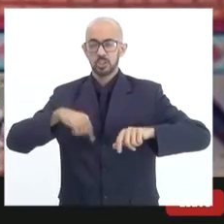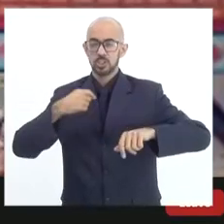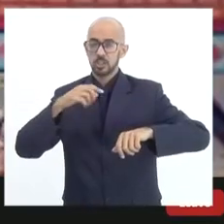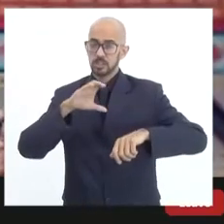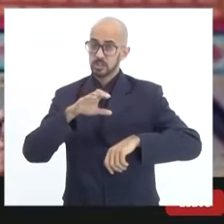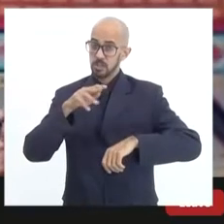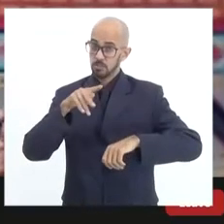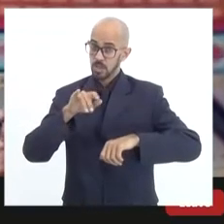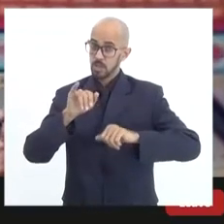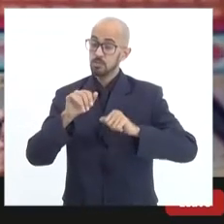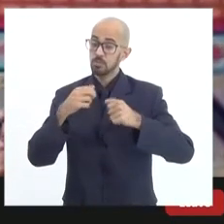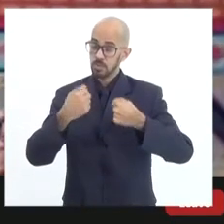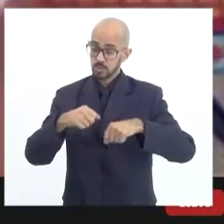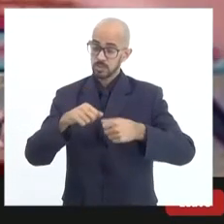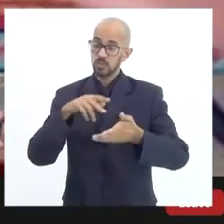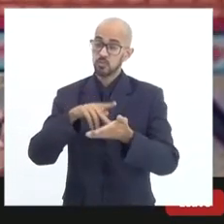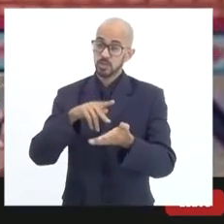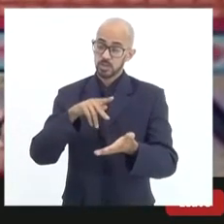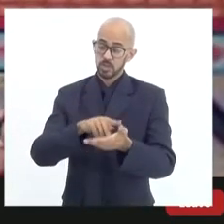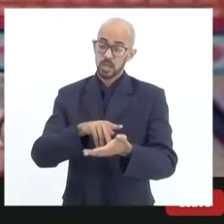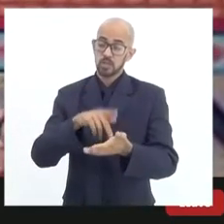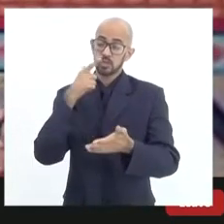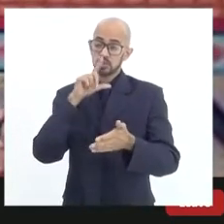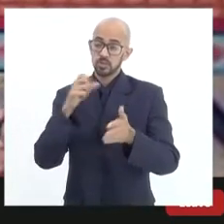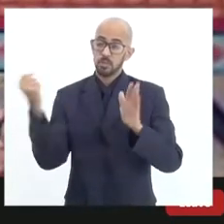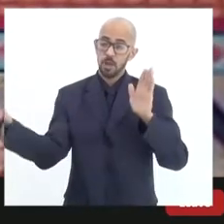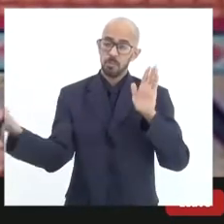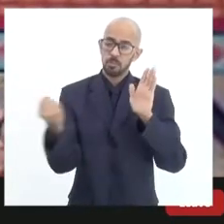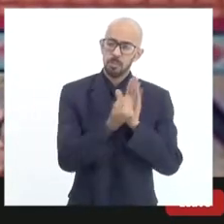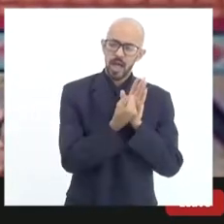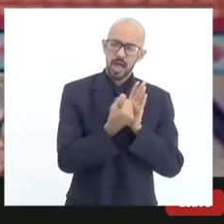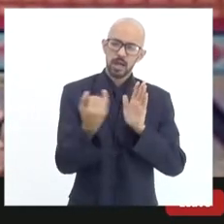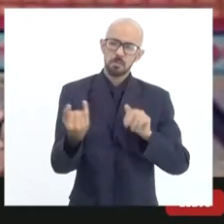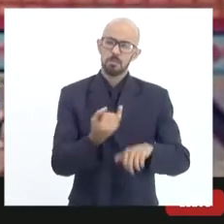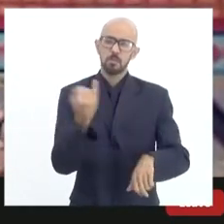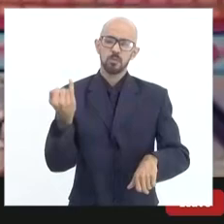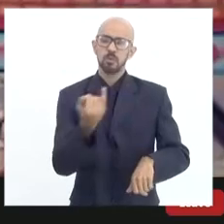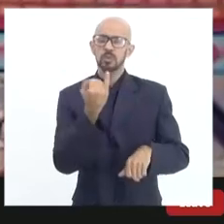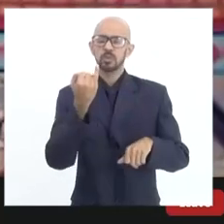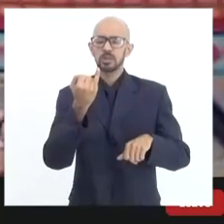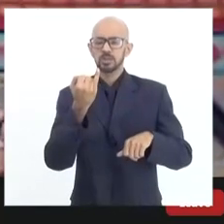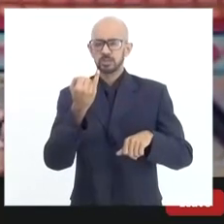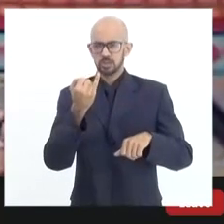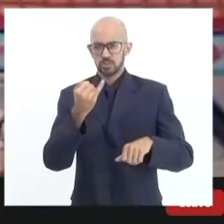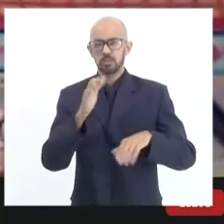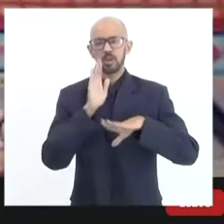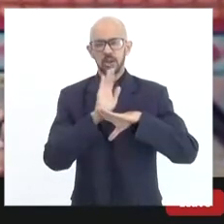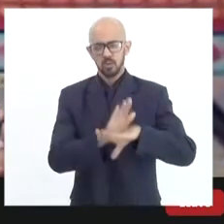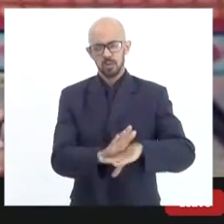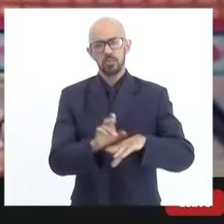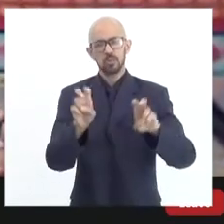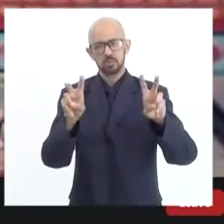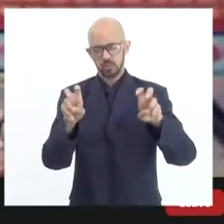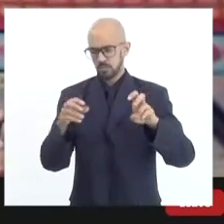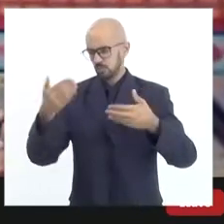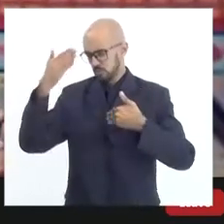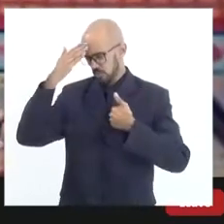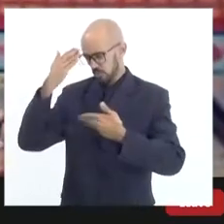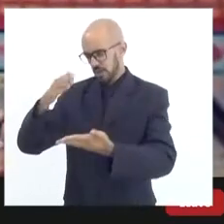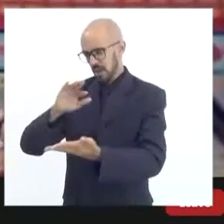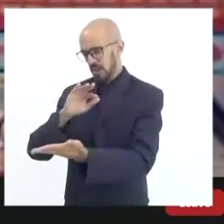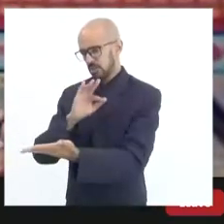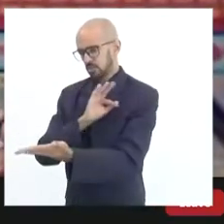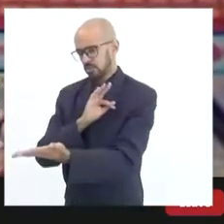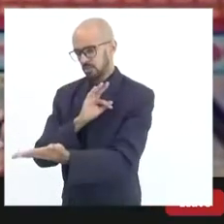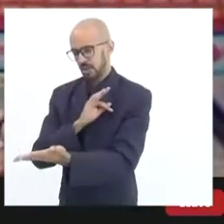fato, deixar um legado importante nesse sentido. Então, muito obrigada, deputada, desculpa, eu